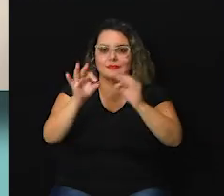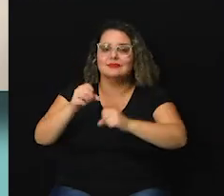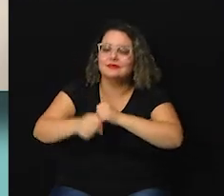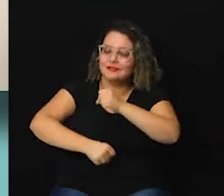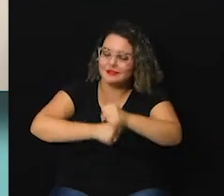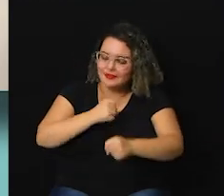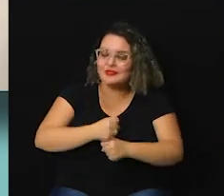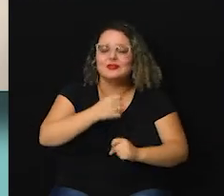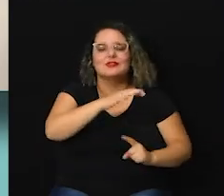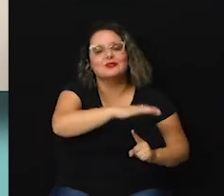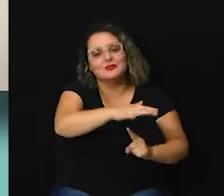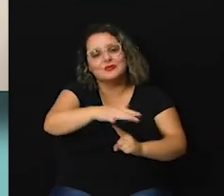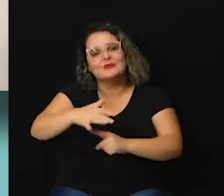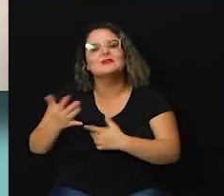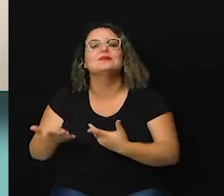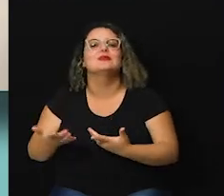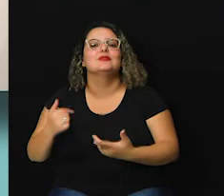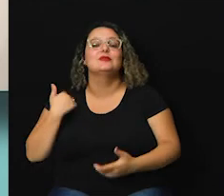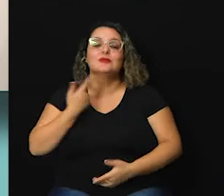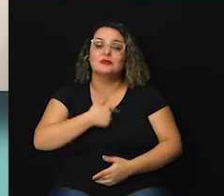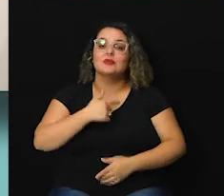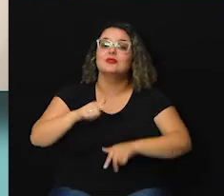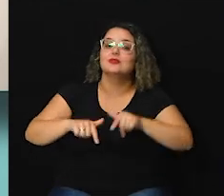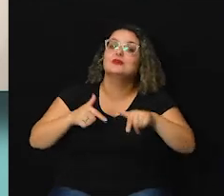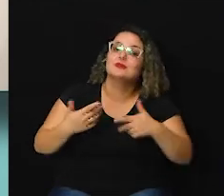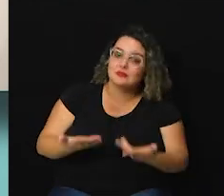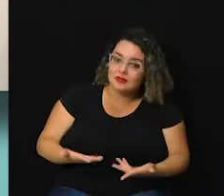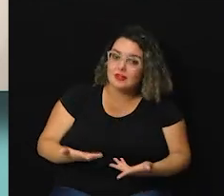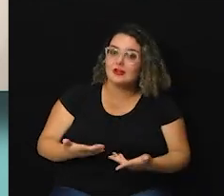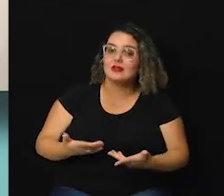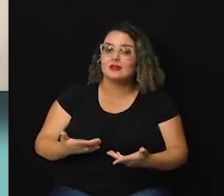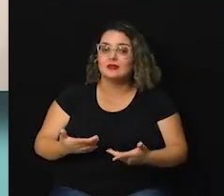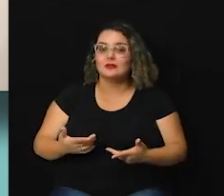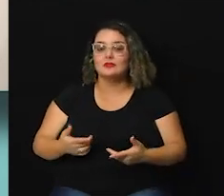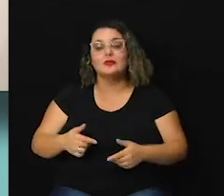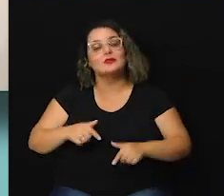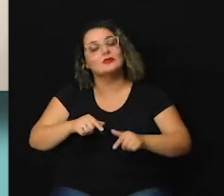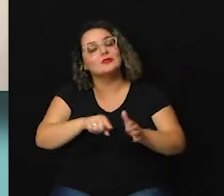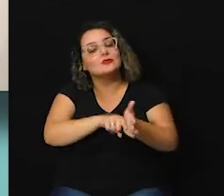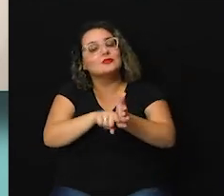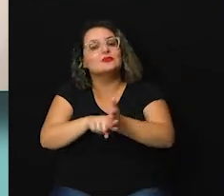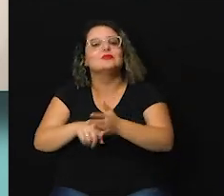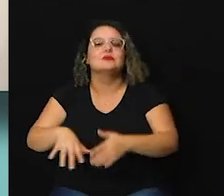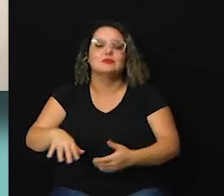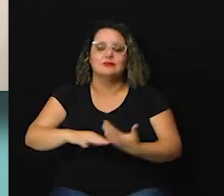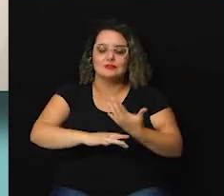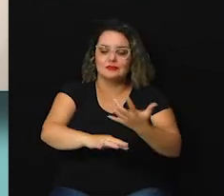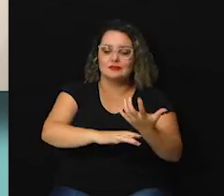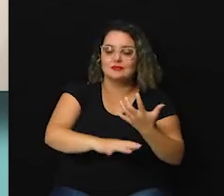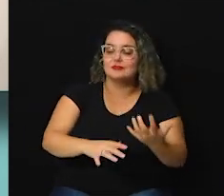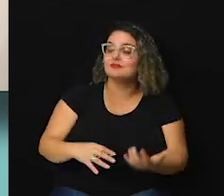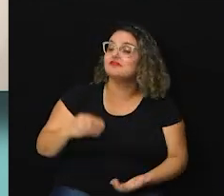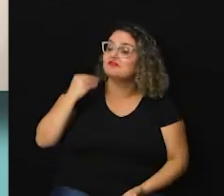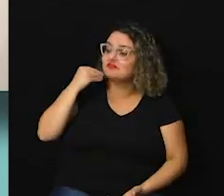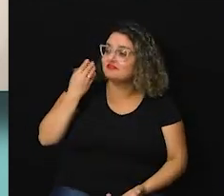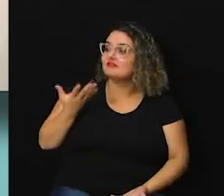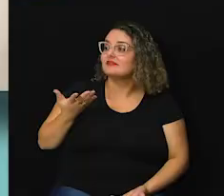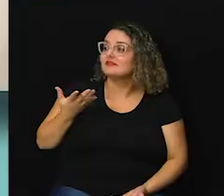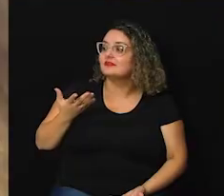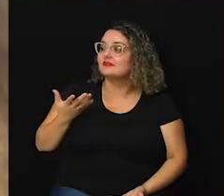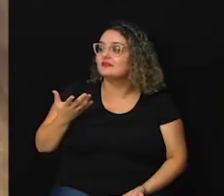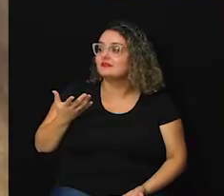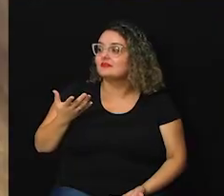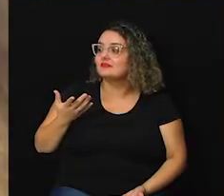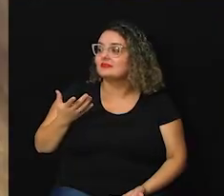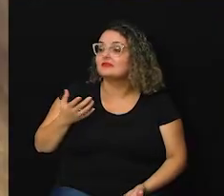ouvindo no Giro Ambiental para conhecer, assim, o nosso trabalho e outros projetos de pesquisa que são desenvolvidos no Pantanal. Que experiência incrível. Tá,